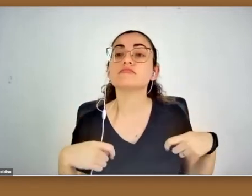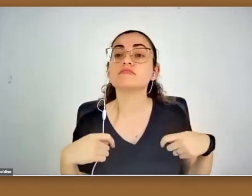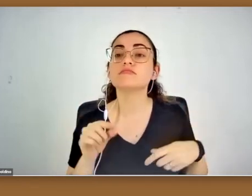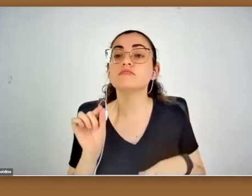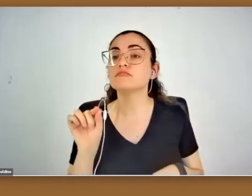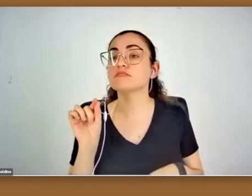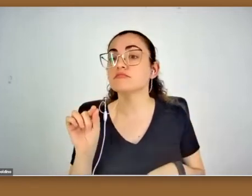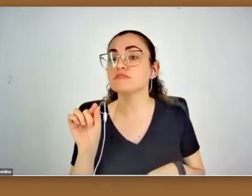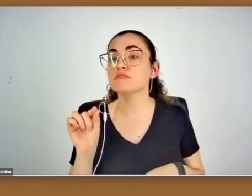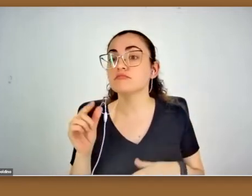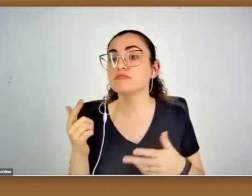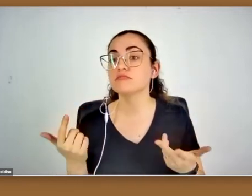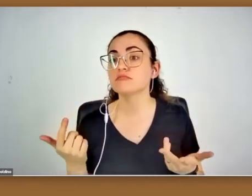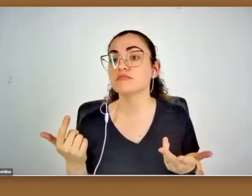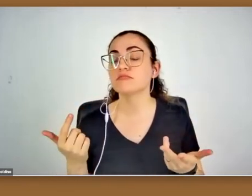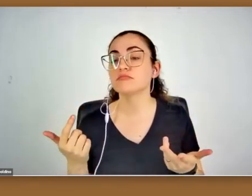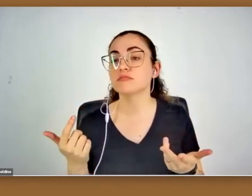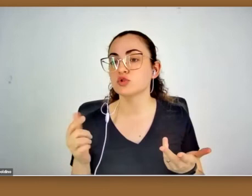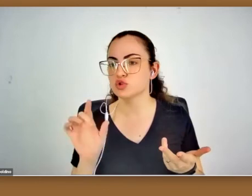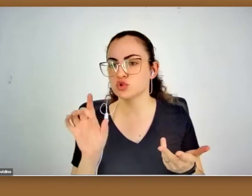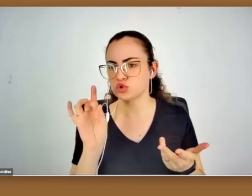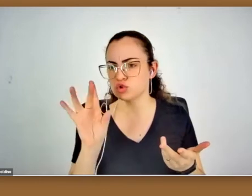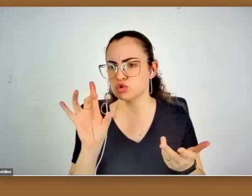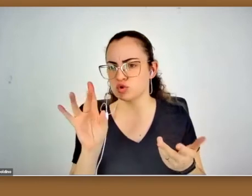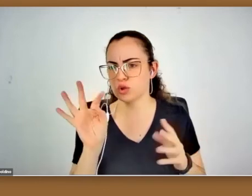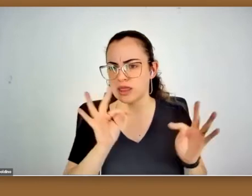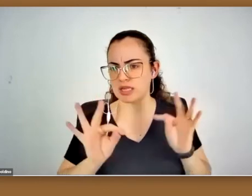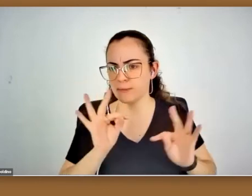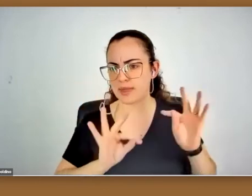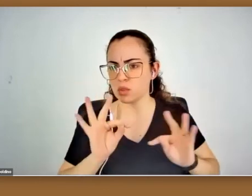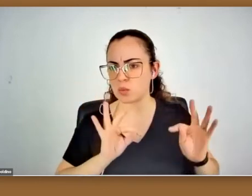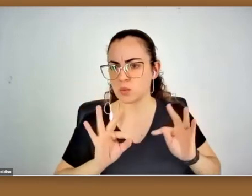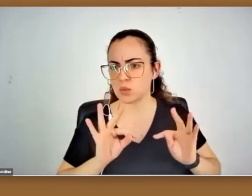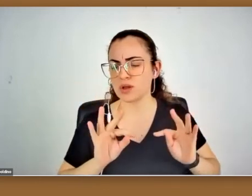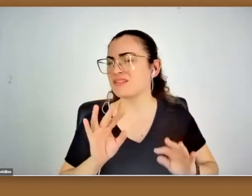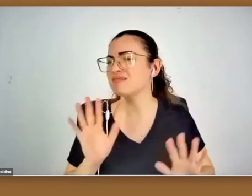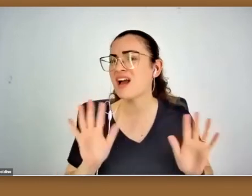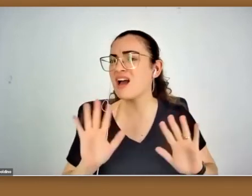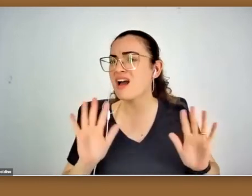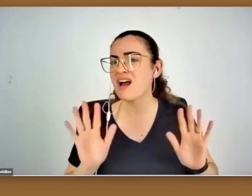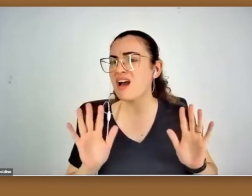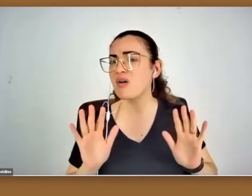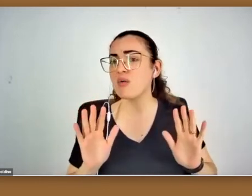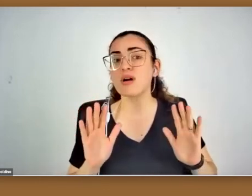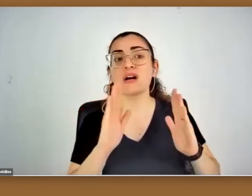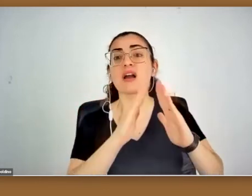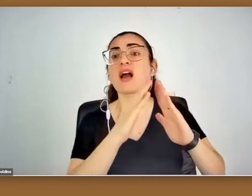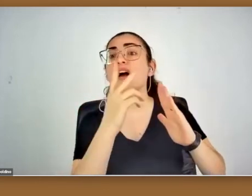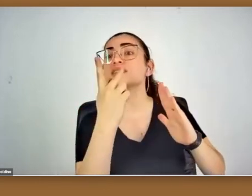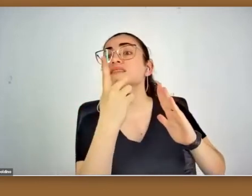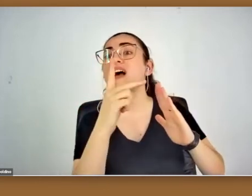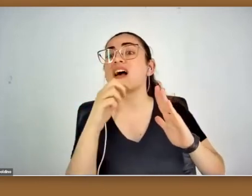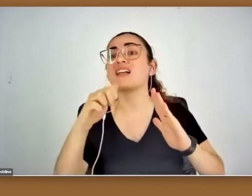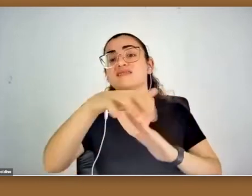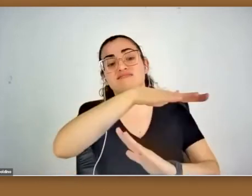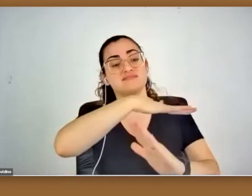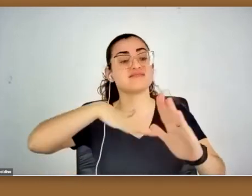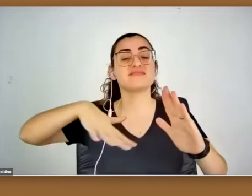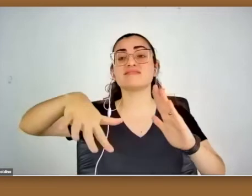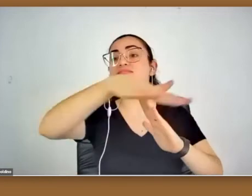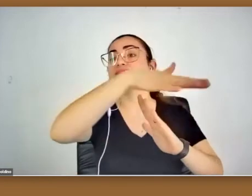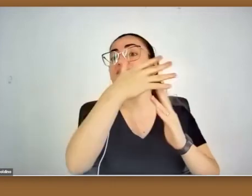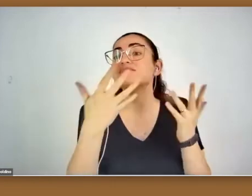deem conta da questão do lixo, da questão de moradia, né? Da questão de